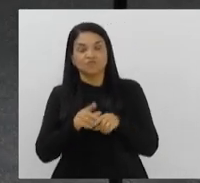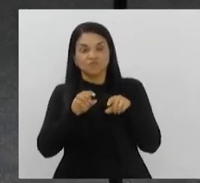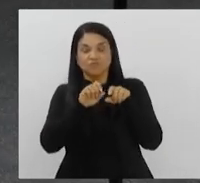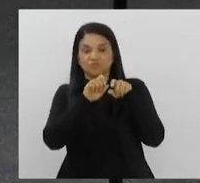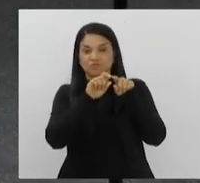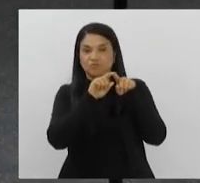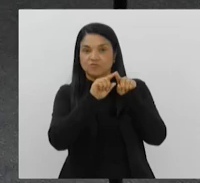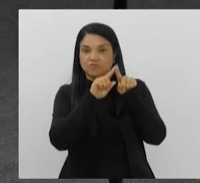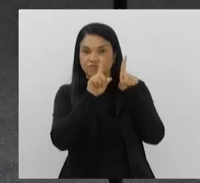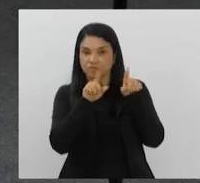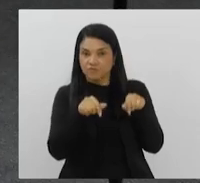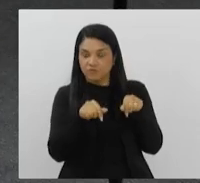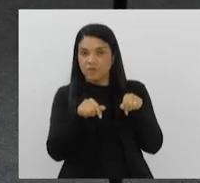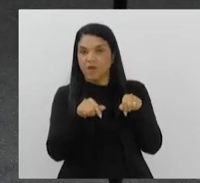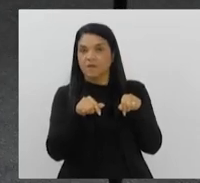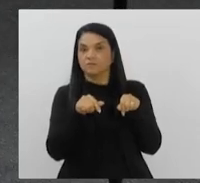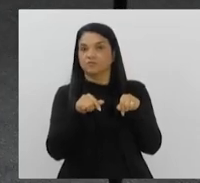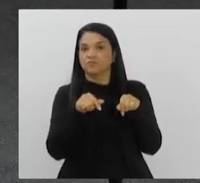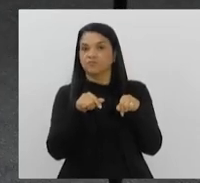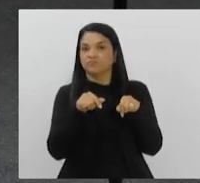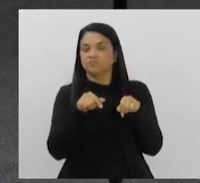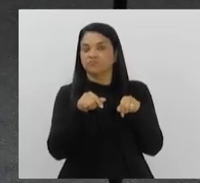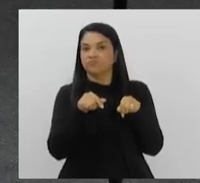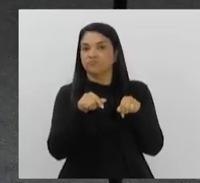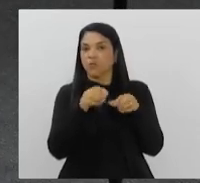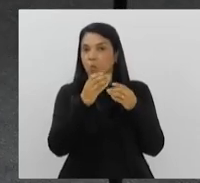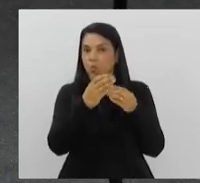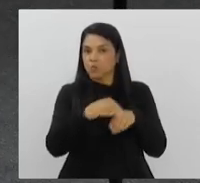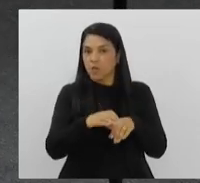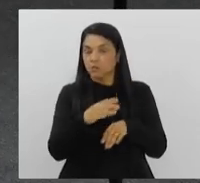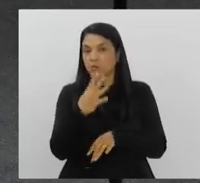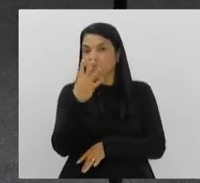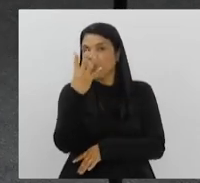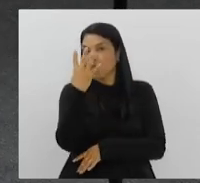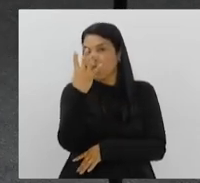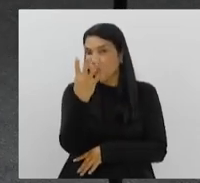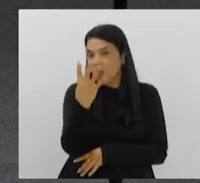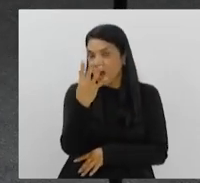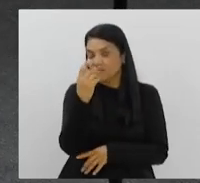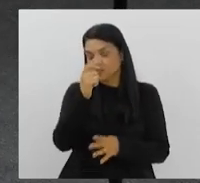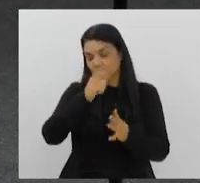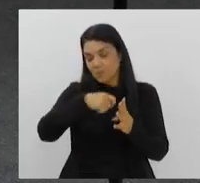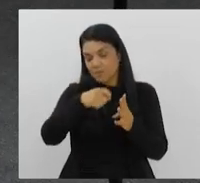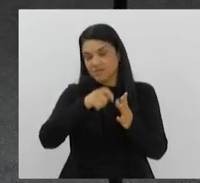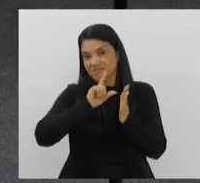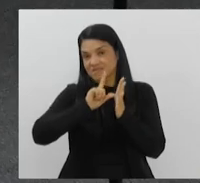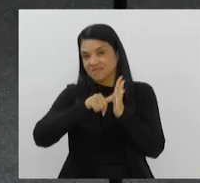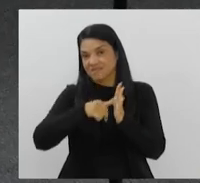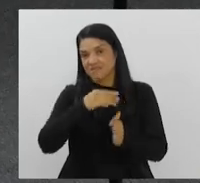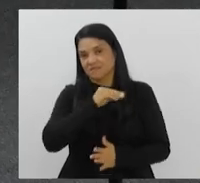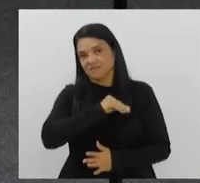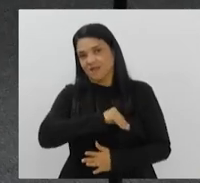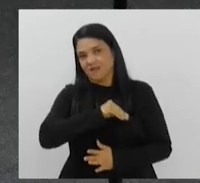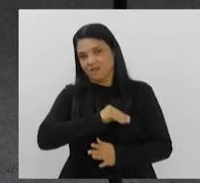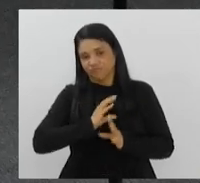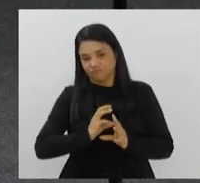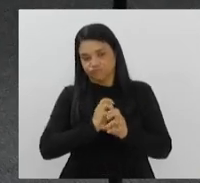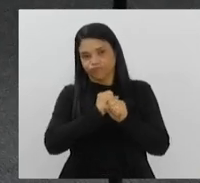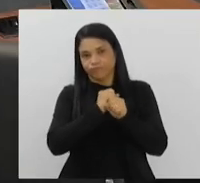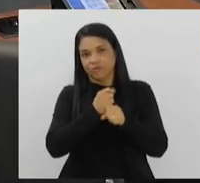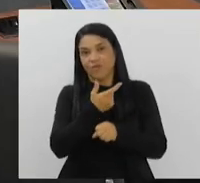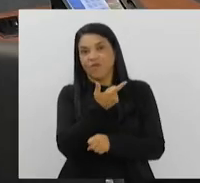estatutários de Itaperuna, junto com os RPAs, 4 meses com salários atrasados, totalizando um valor